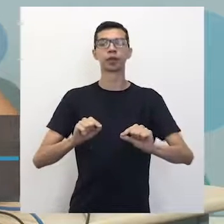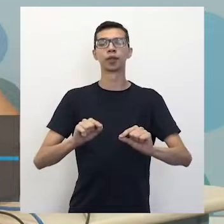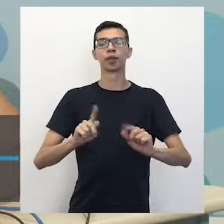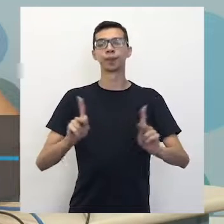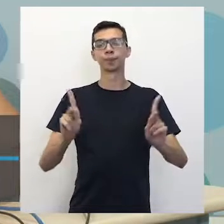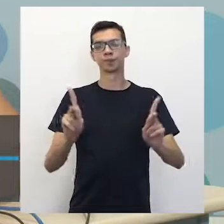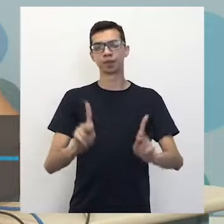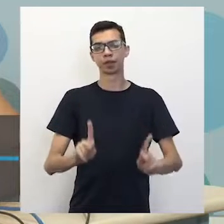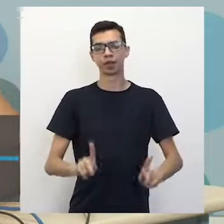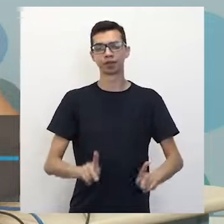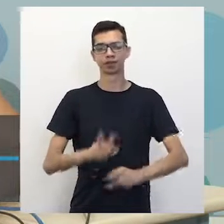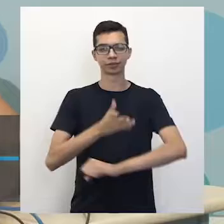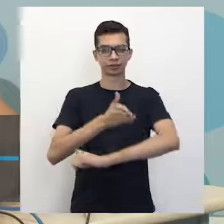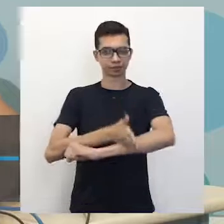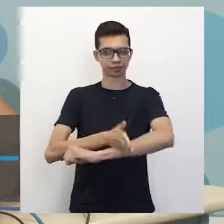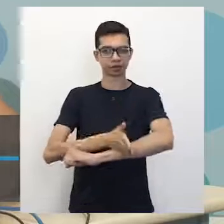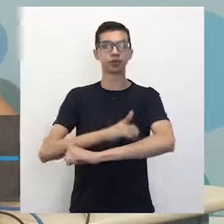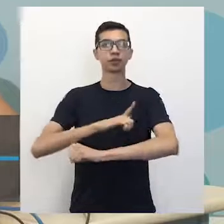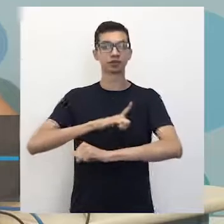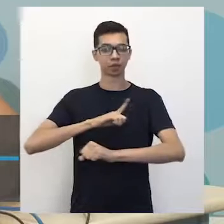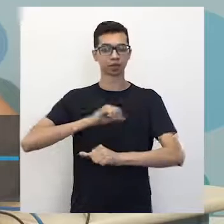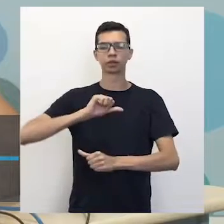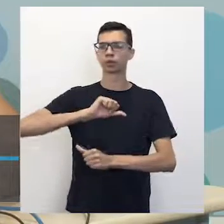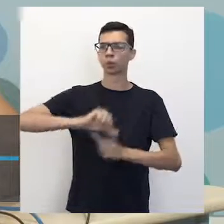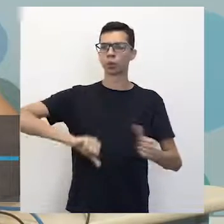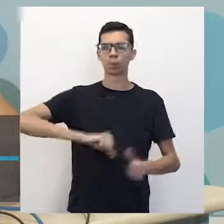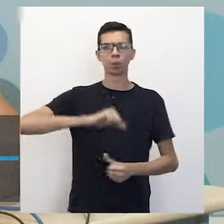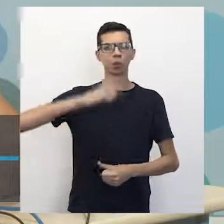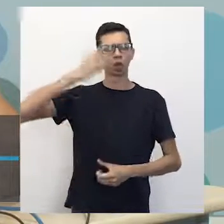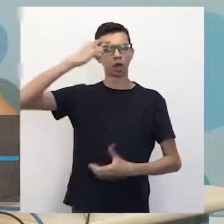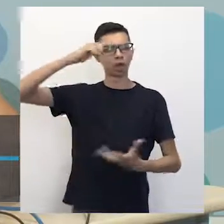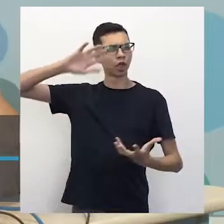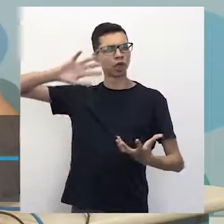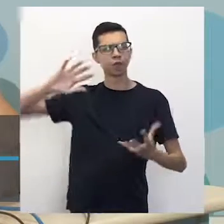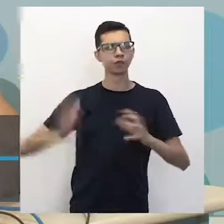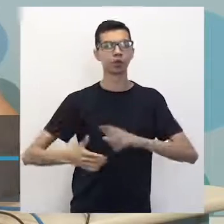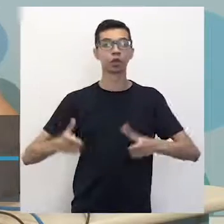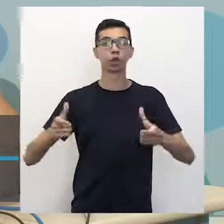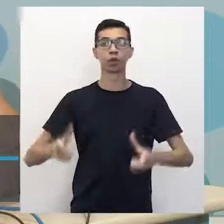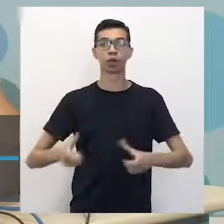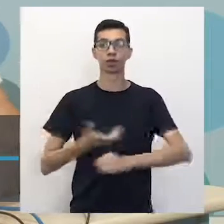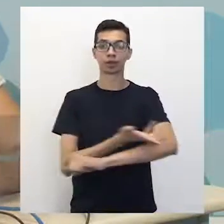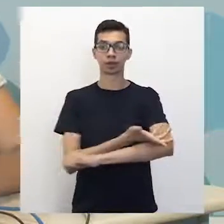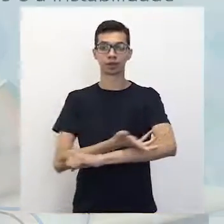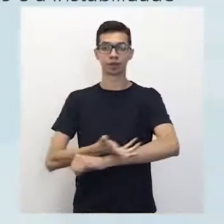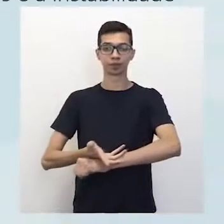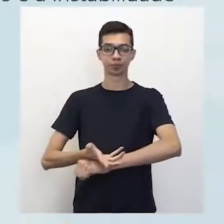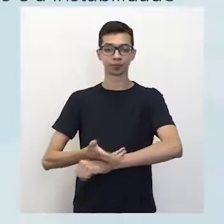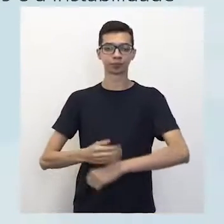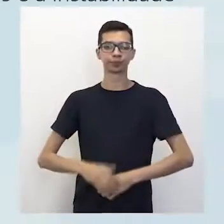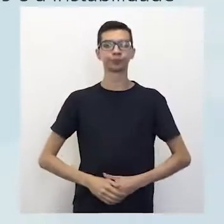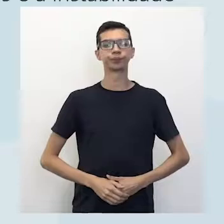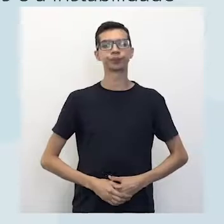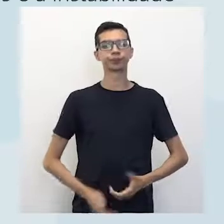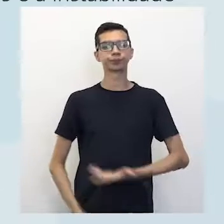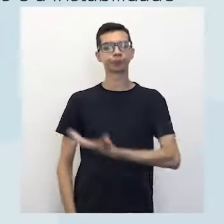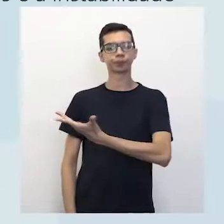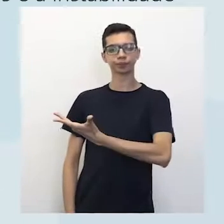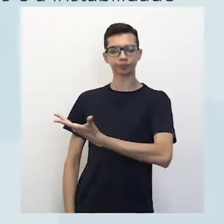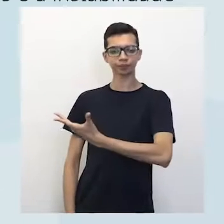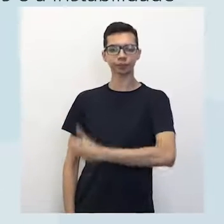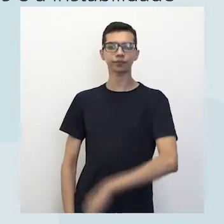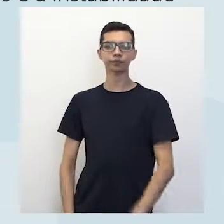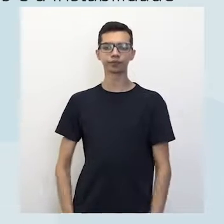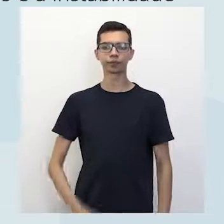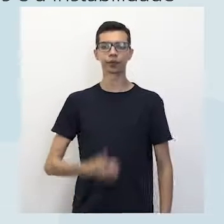Média, houveram revoltas camponesas aí, tá? Um exemplo delas é o Grande Levante de